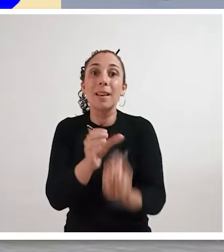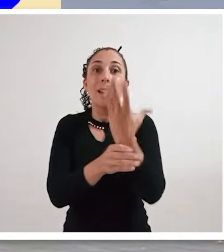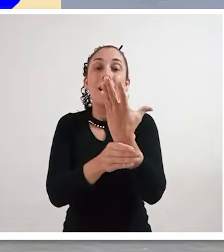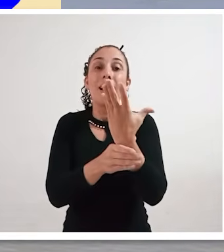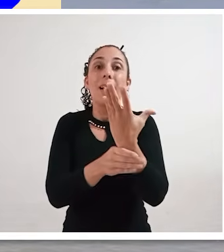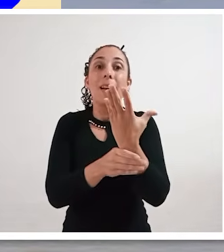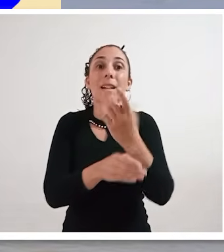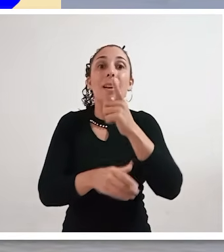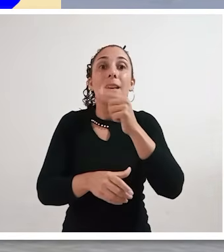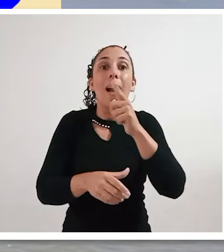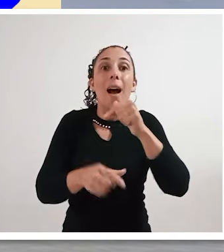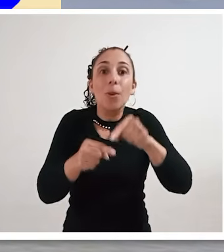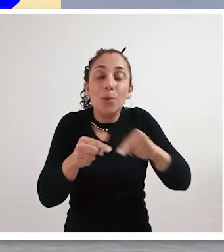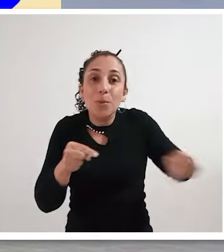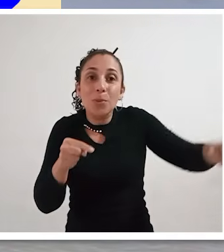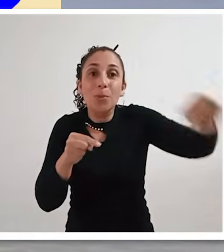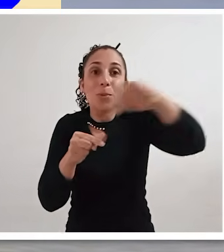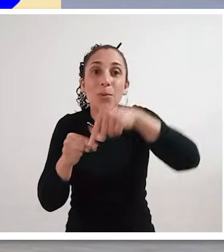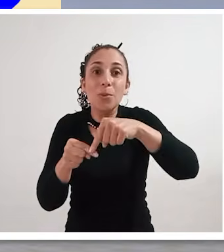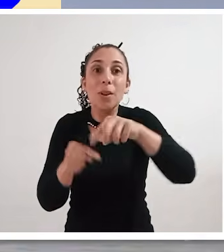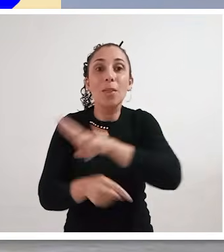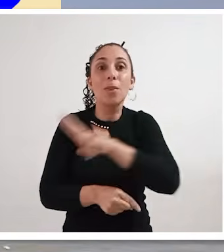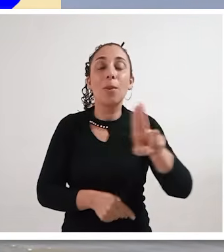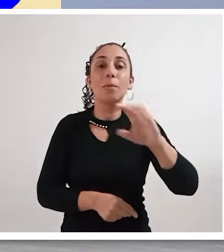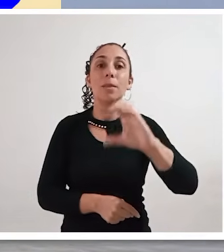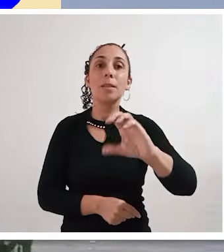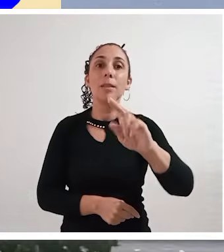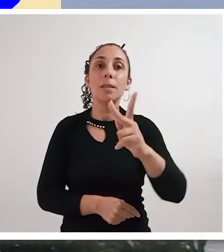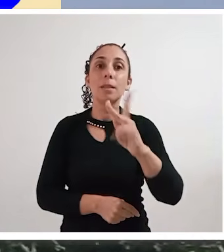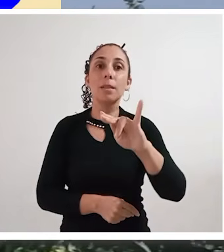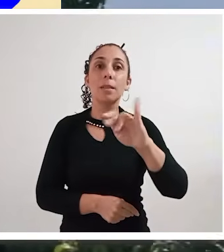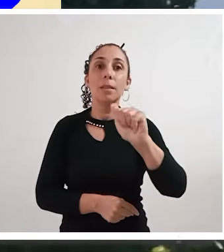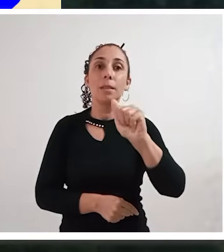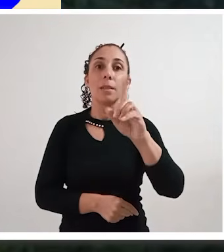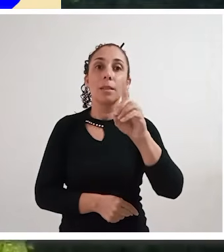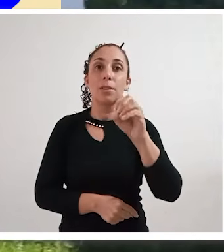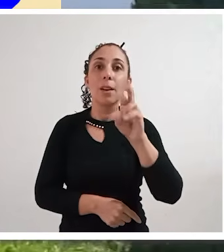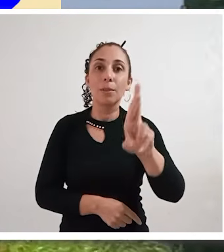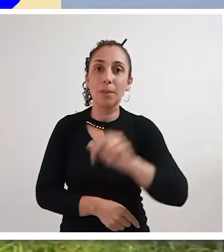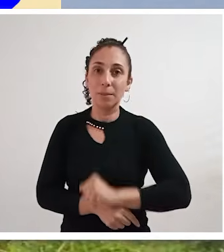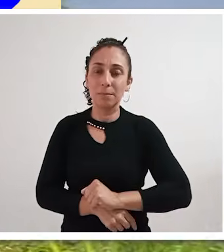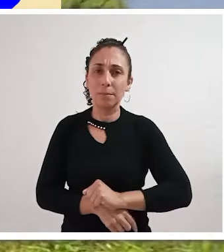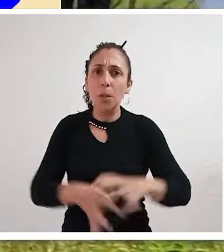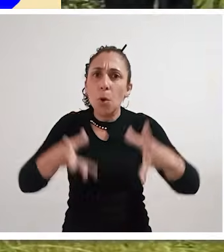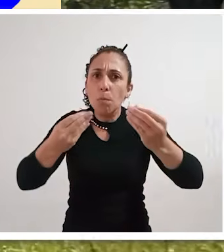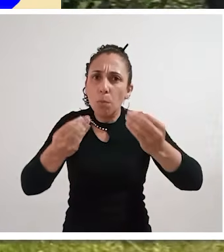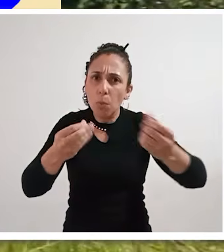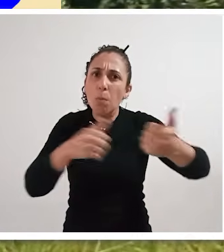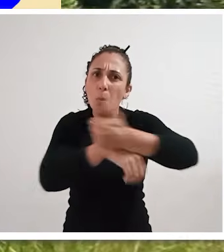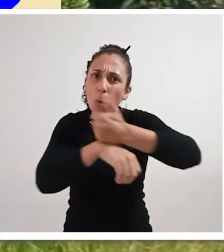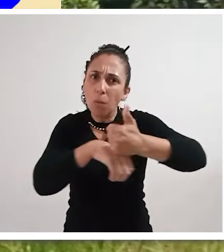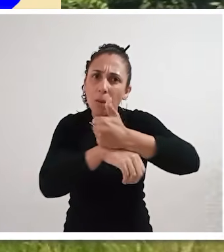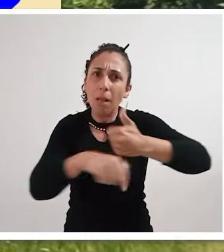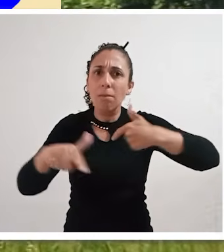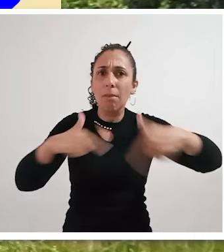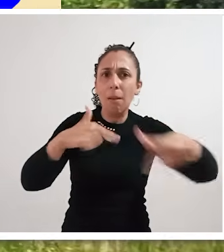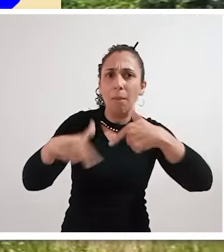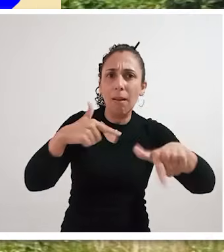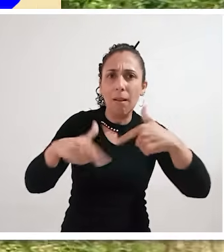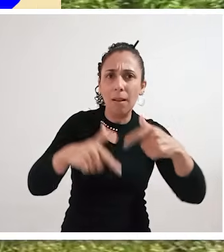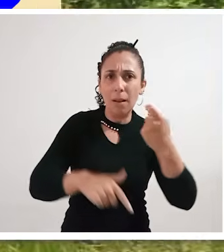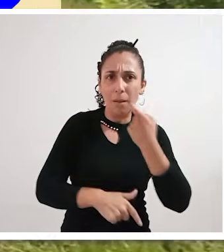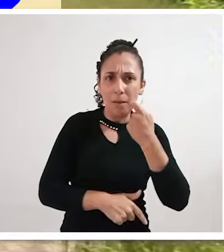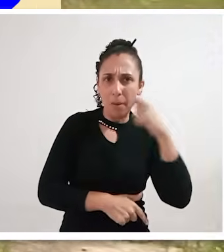com o nível do rio Paraíba do Sul subiu, as suas águas acabaram entrando nesse riacho e com isso se formou um grande lago, o